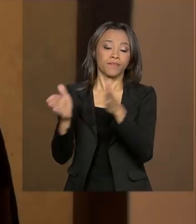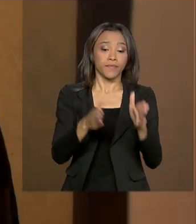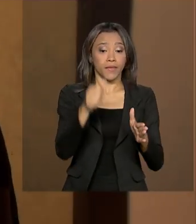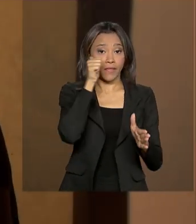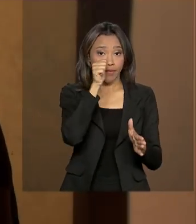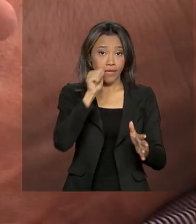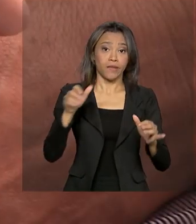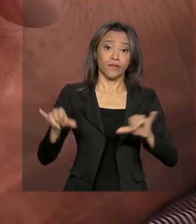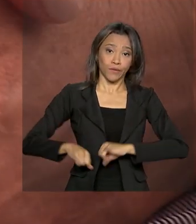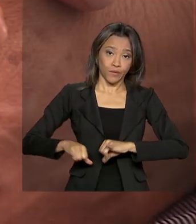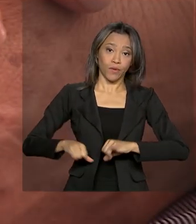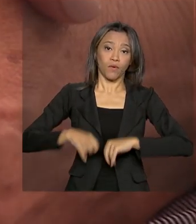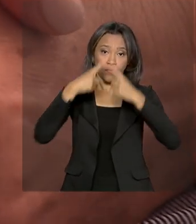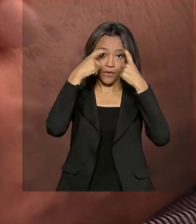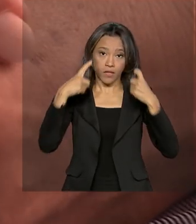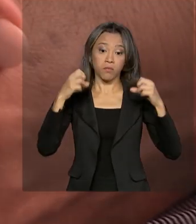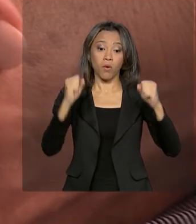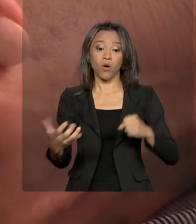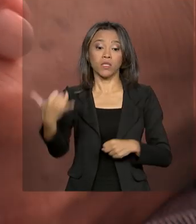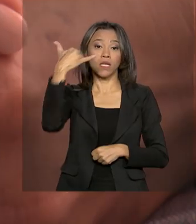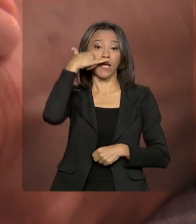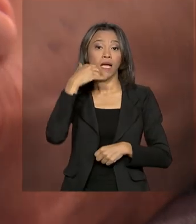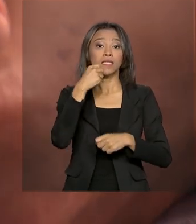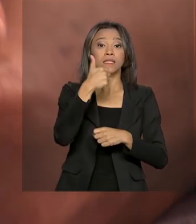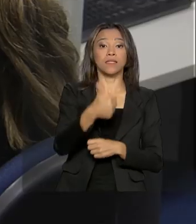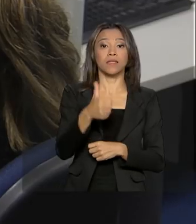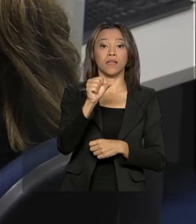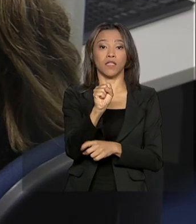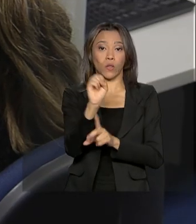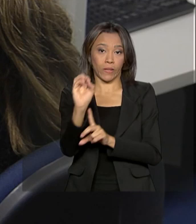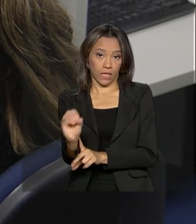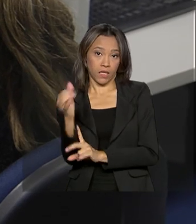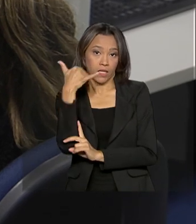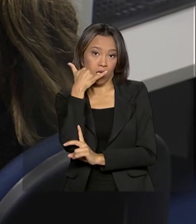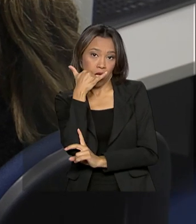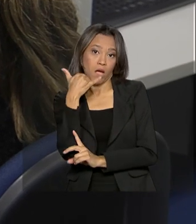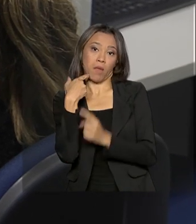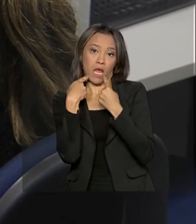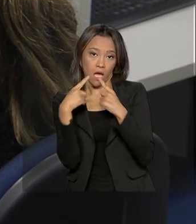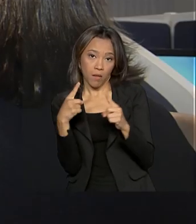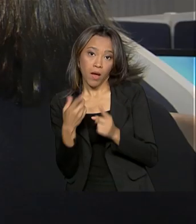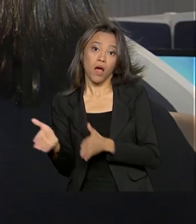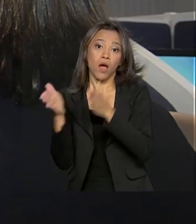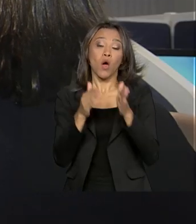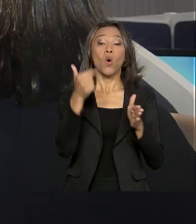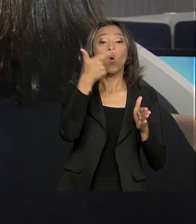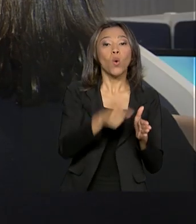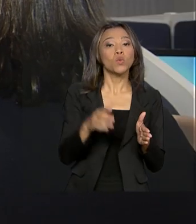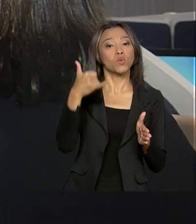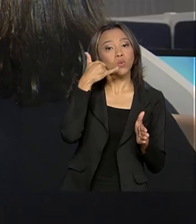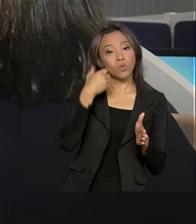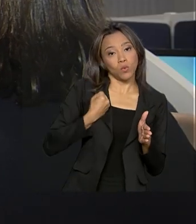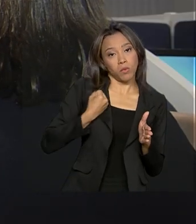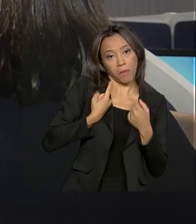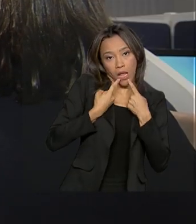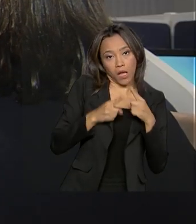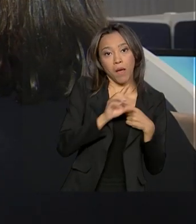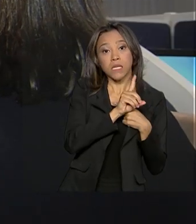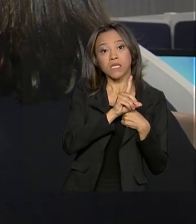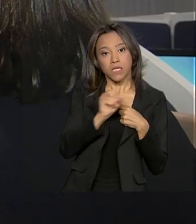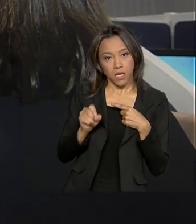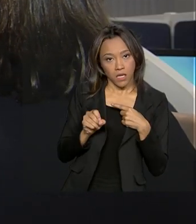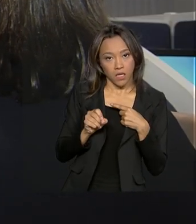violência podem denunciar no Ligue 180. Outro serviço telefônico é o Disque 100. Neste caso,